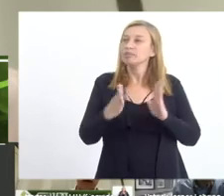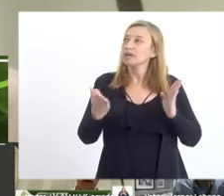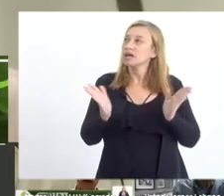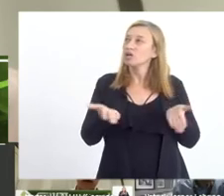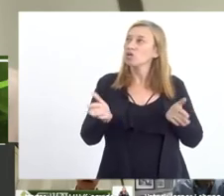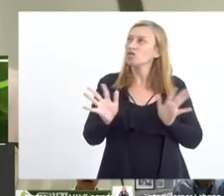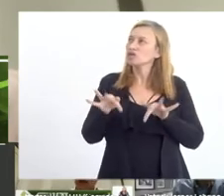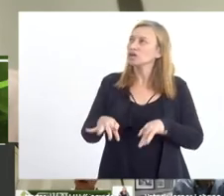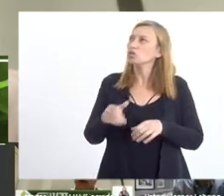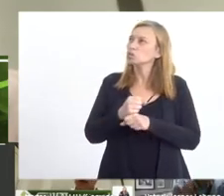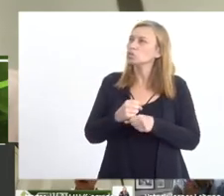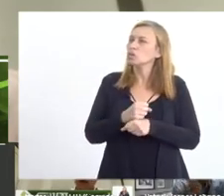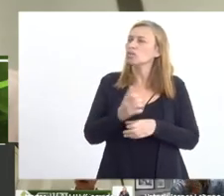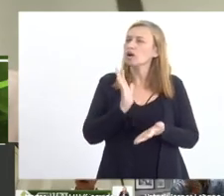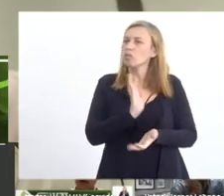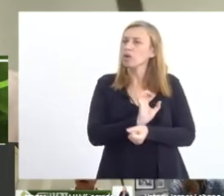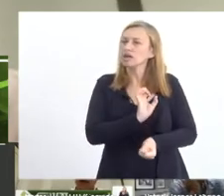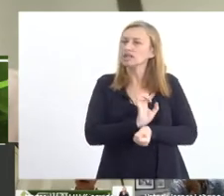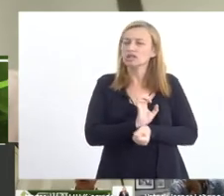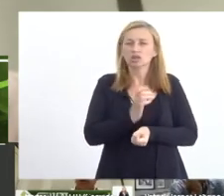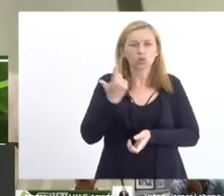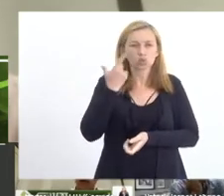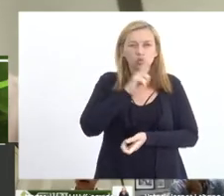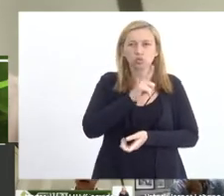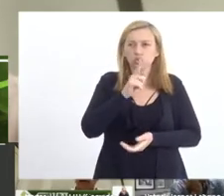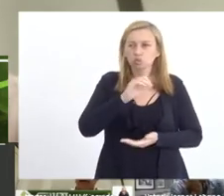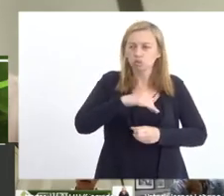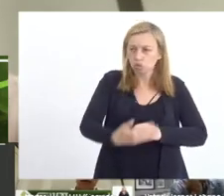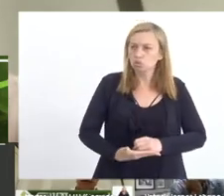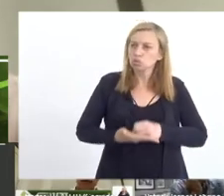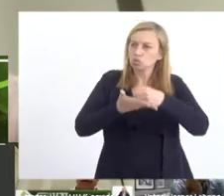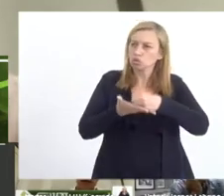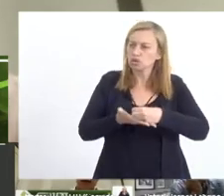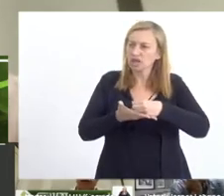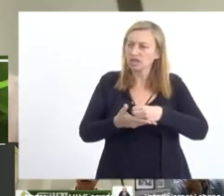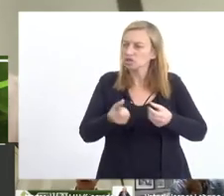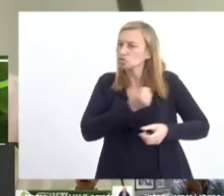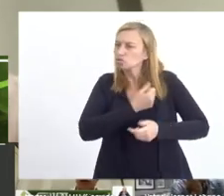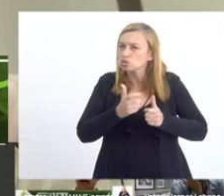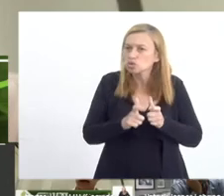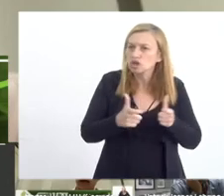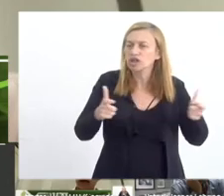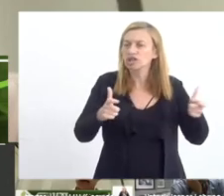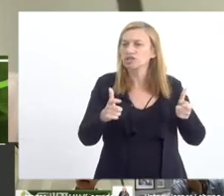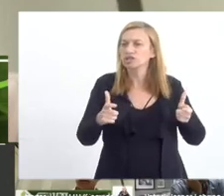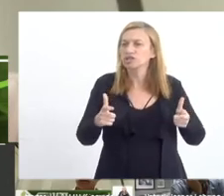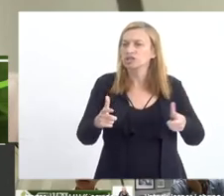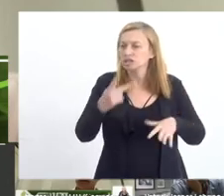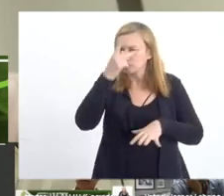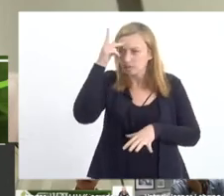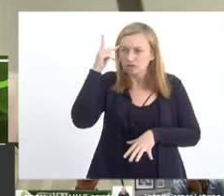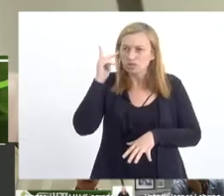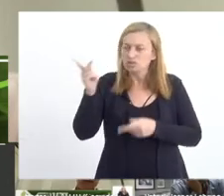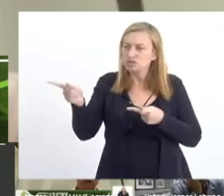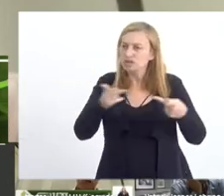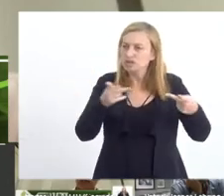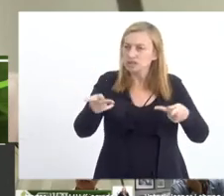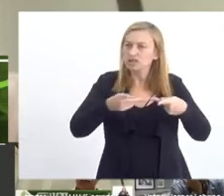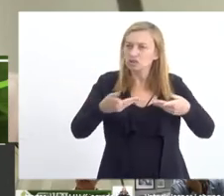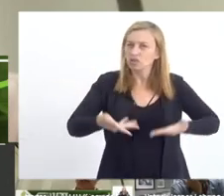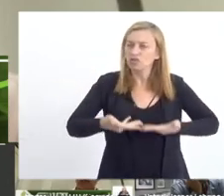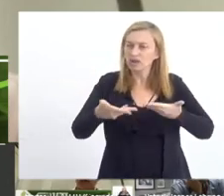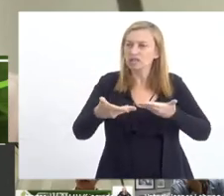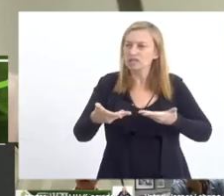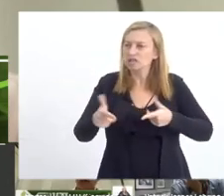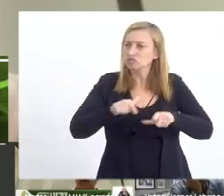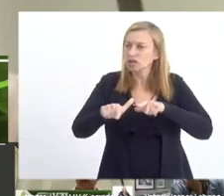fim do ano, esperando que a gente consiga sustentar essa demanda e sustentar, e dessa forma oferecer um padrão